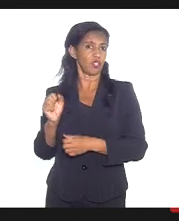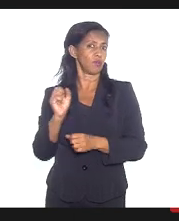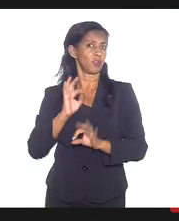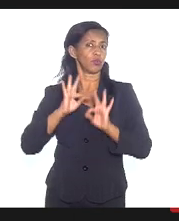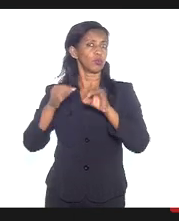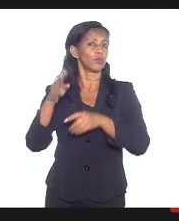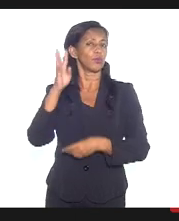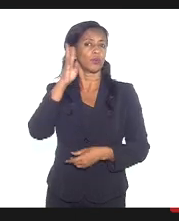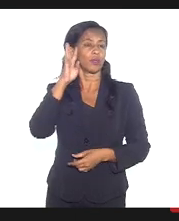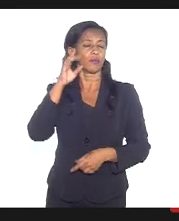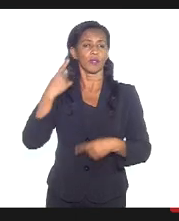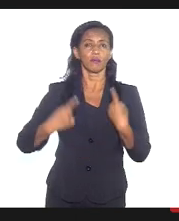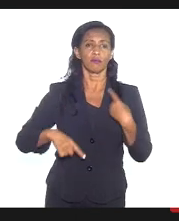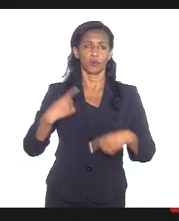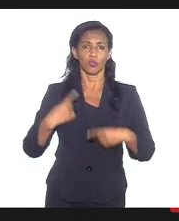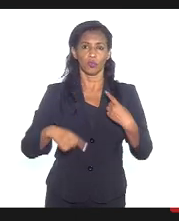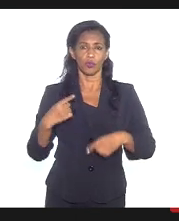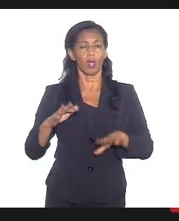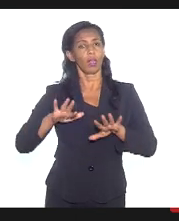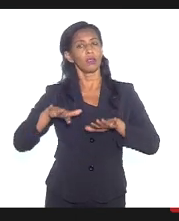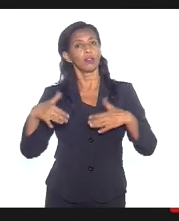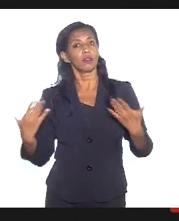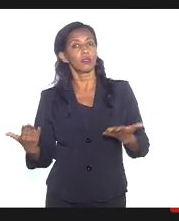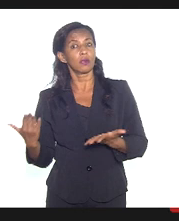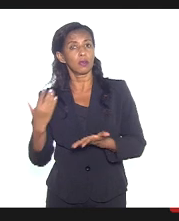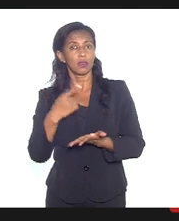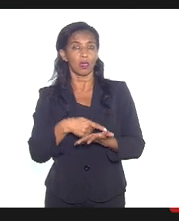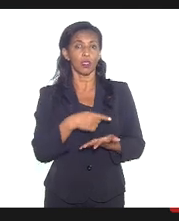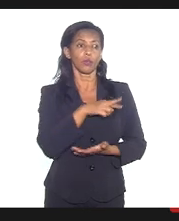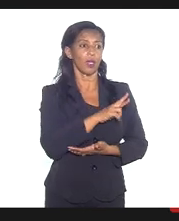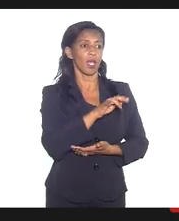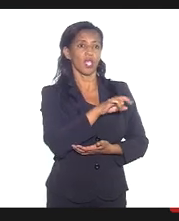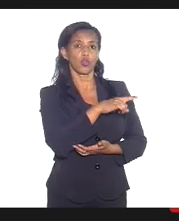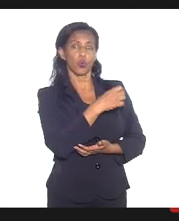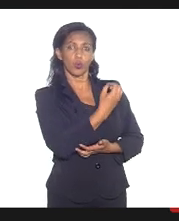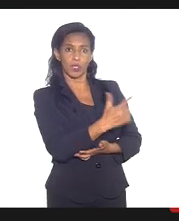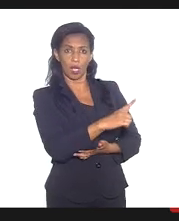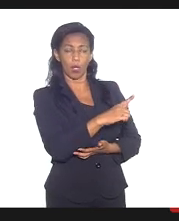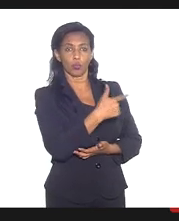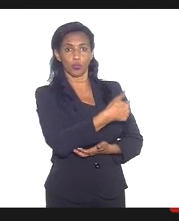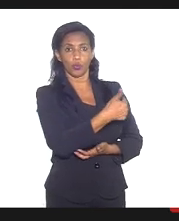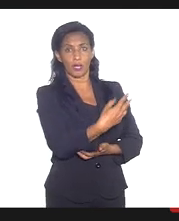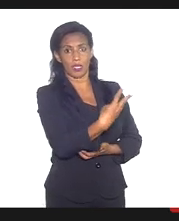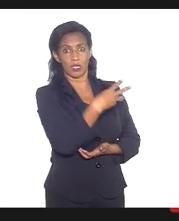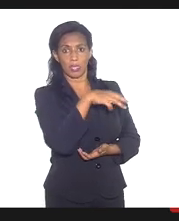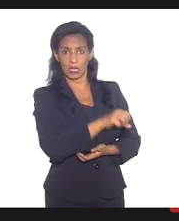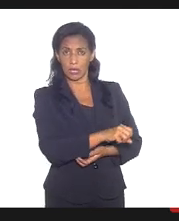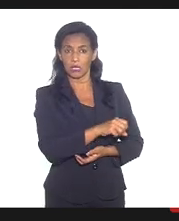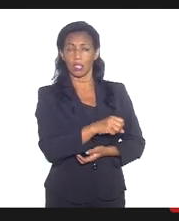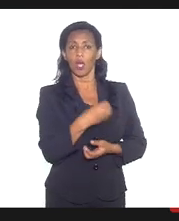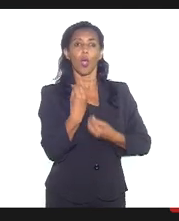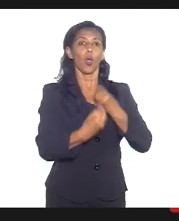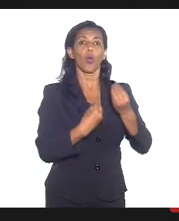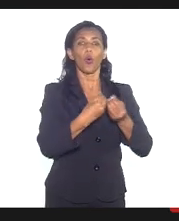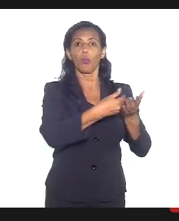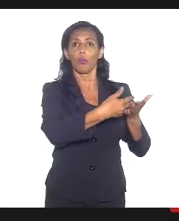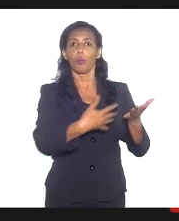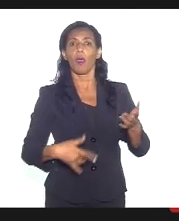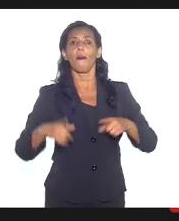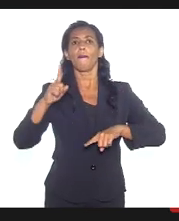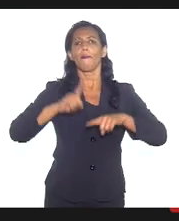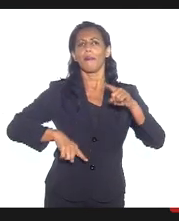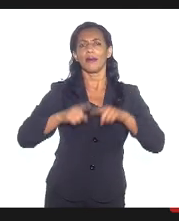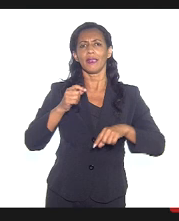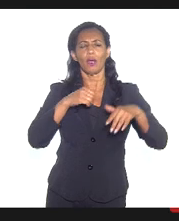gente vem discutindo tanto a resolução 230, como o que decorre dela, né? Exemplo, materiais